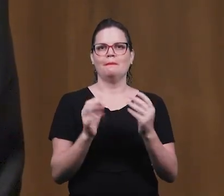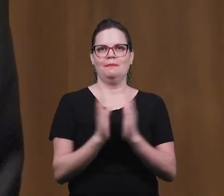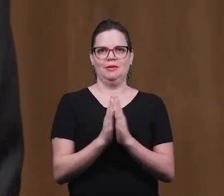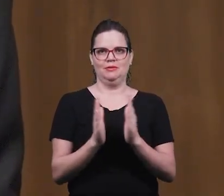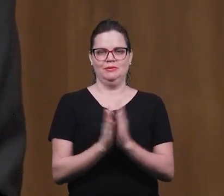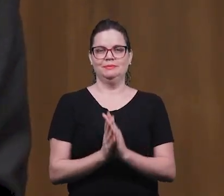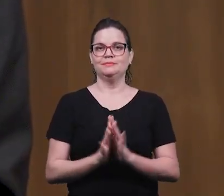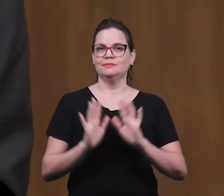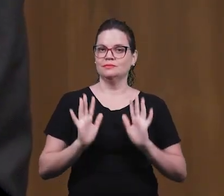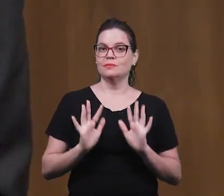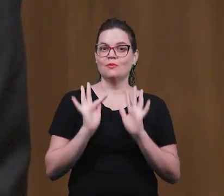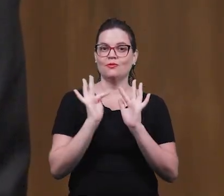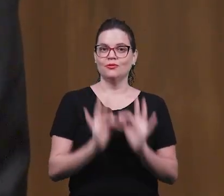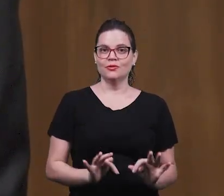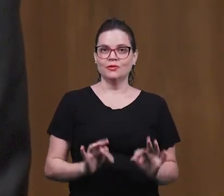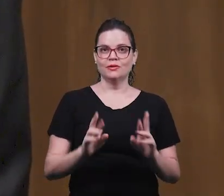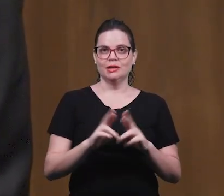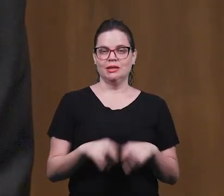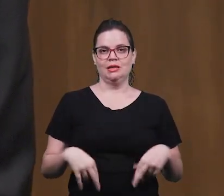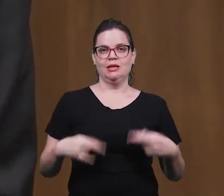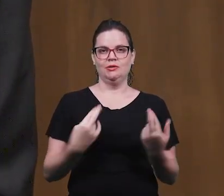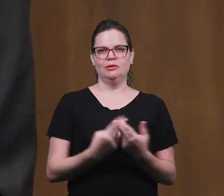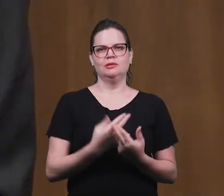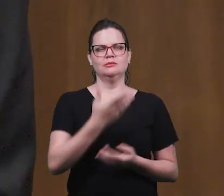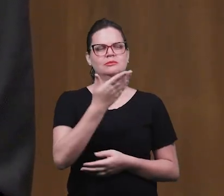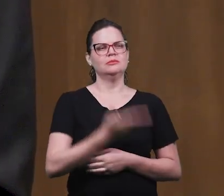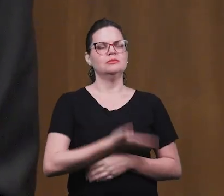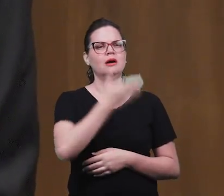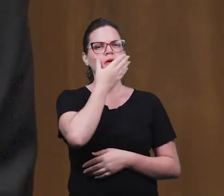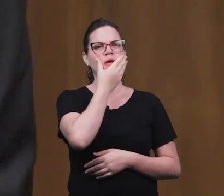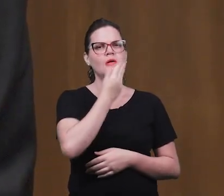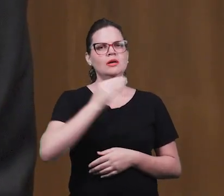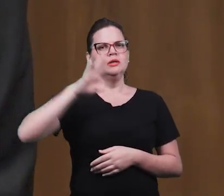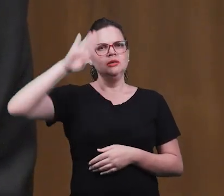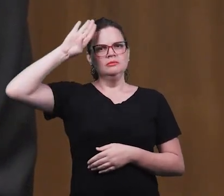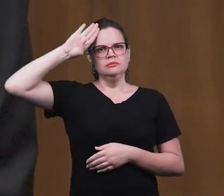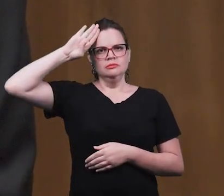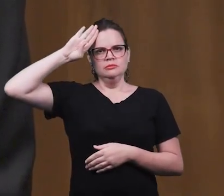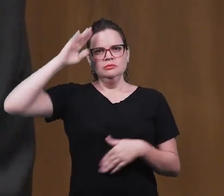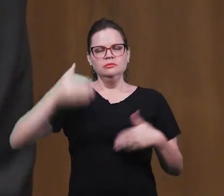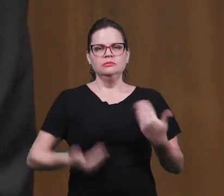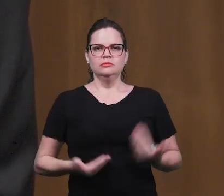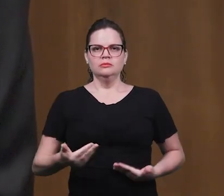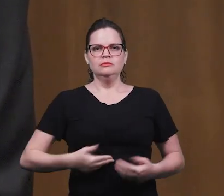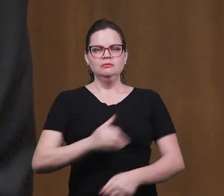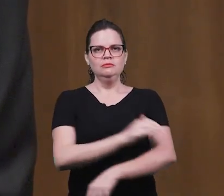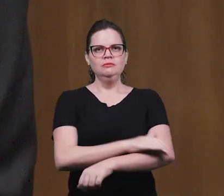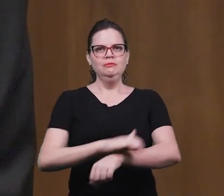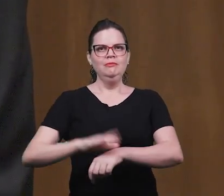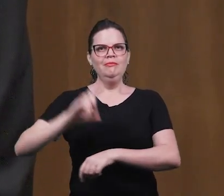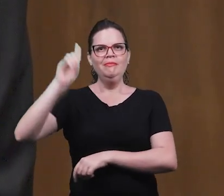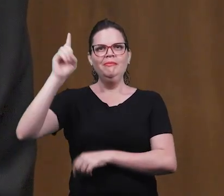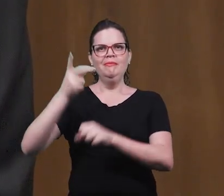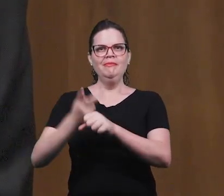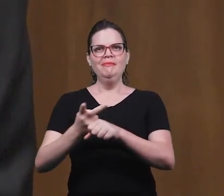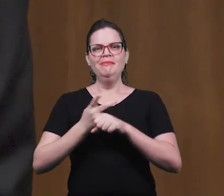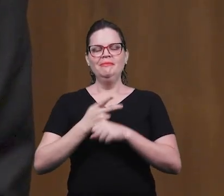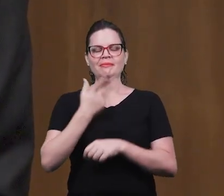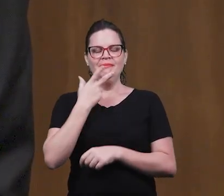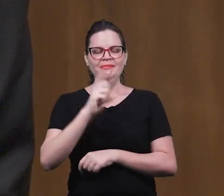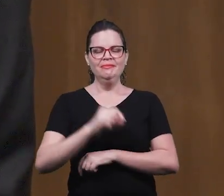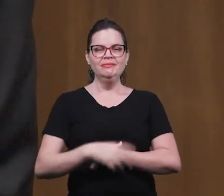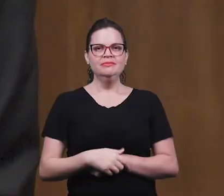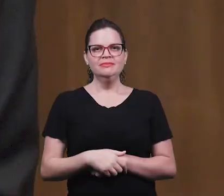reunião, um soldado, um cabo, um servo da Assembleia de Deus, ele me procurou e falou